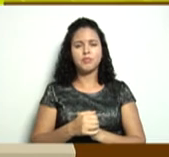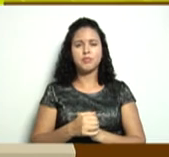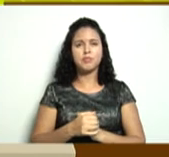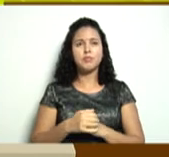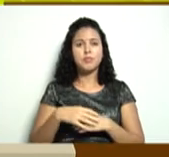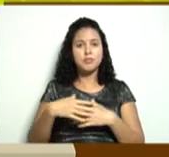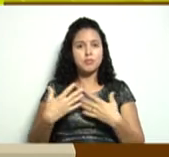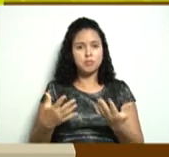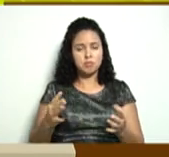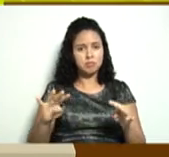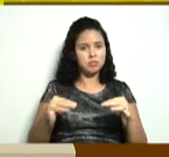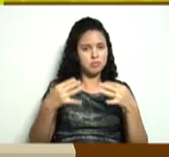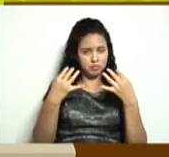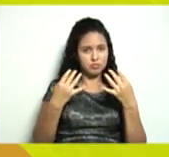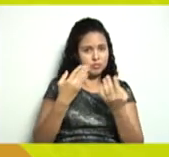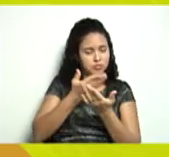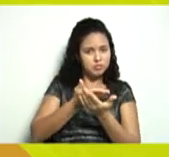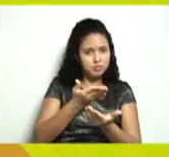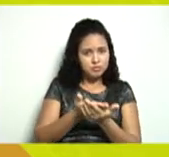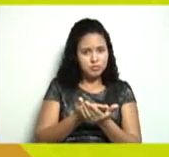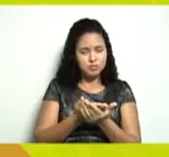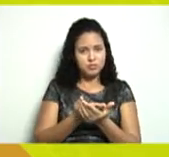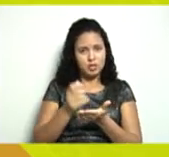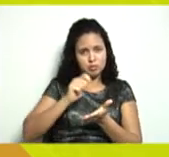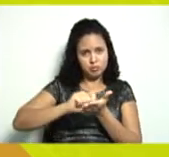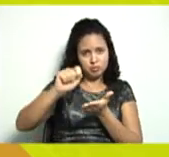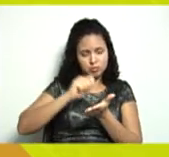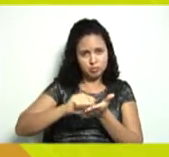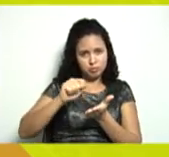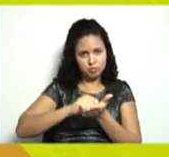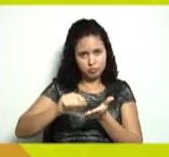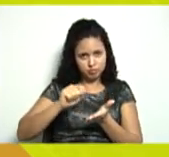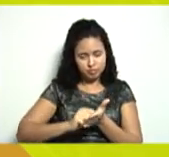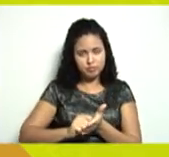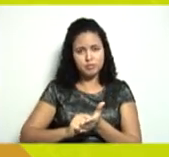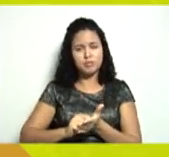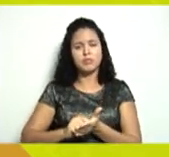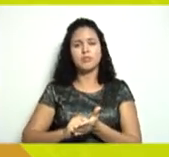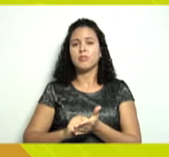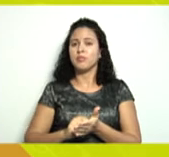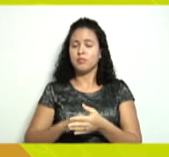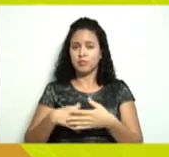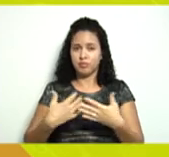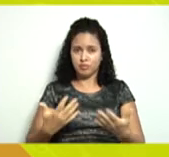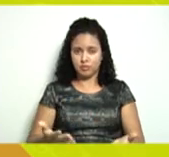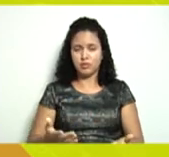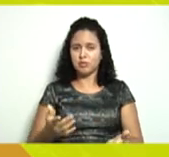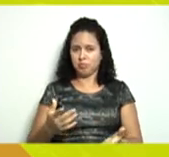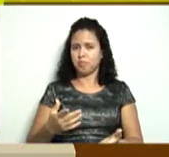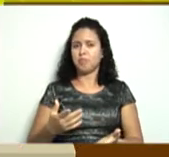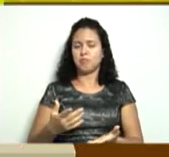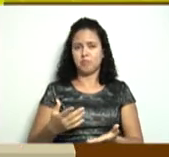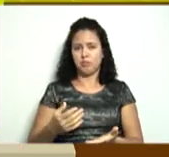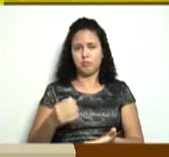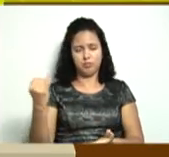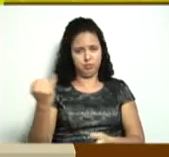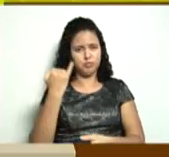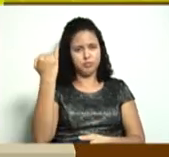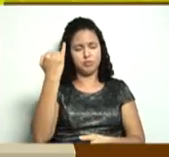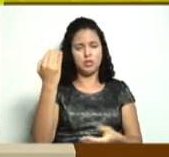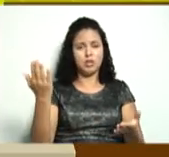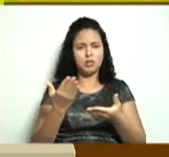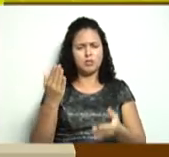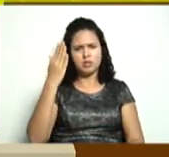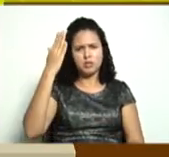galera? Prestaram atenção na aula? Fizeram suas devidas anotações? Olha, espero que sim, hein? Agora vocês